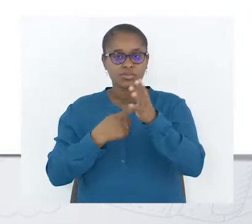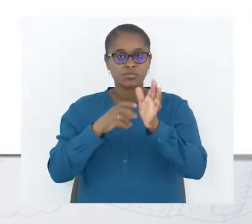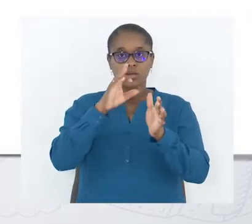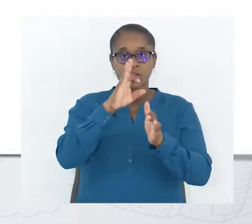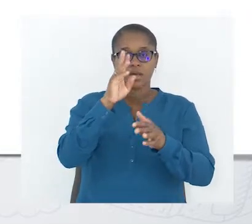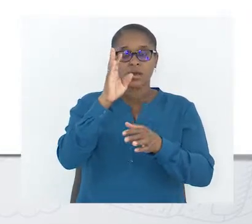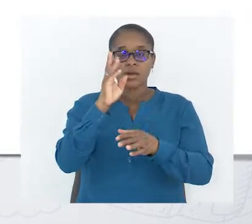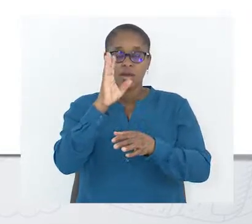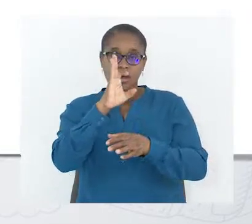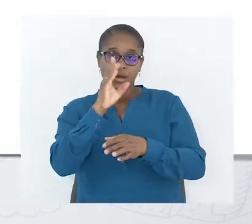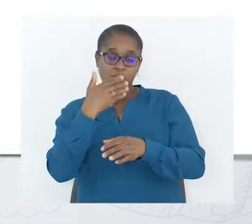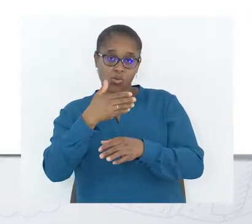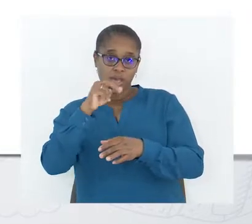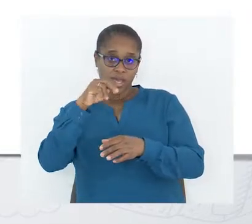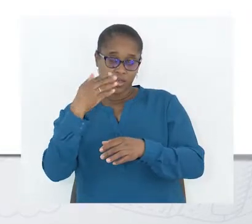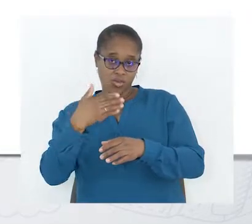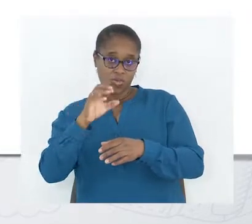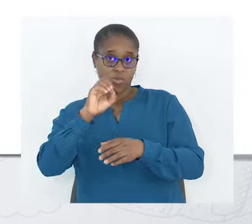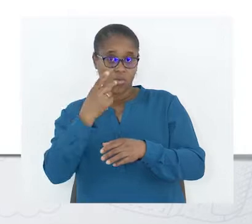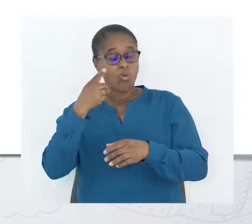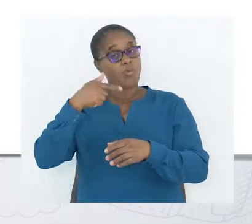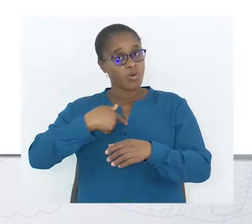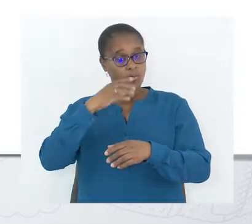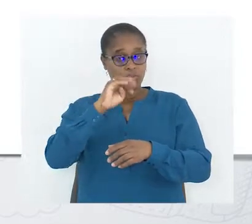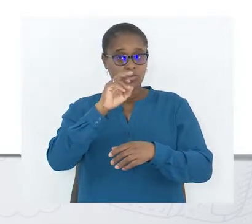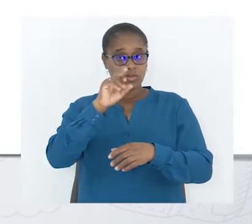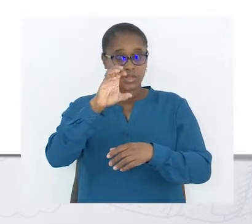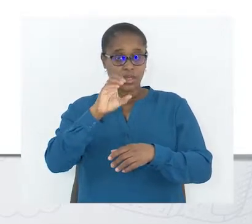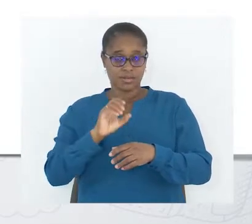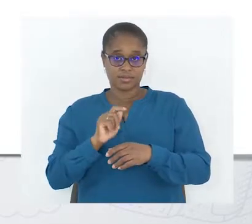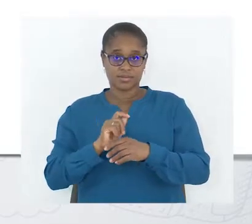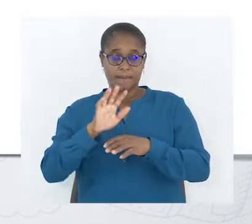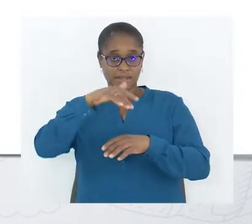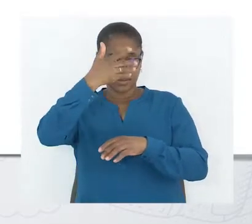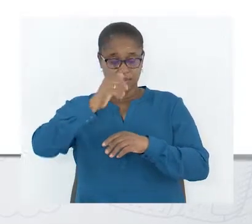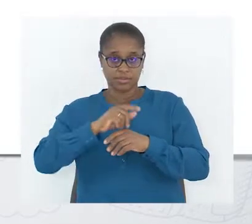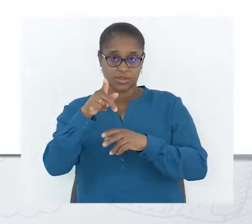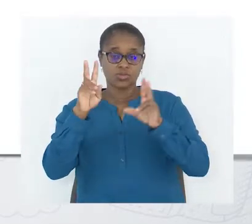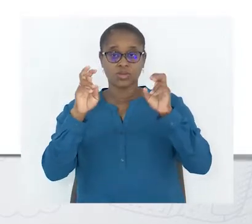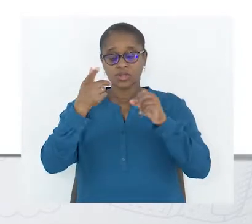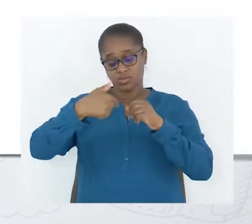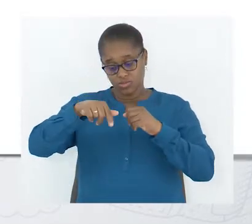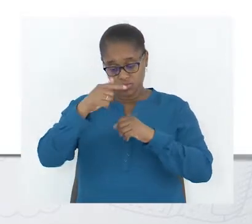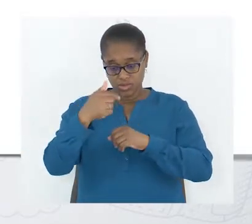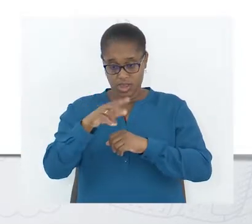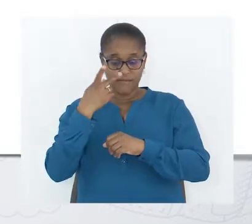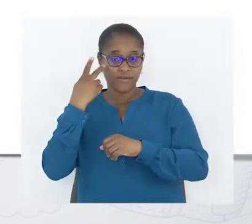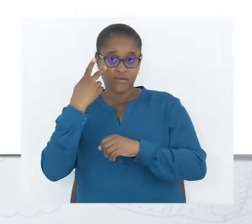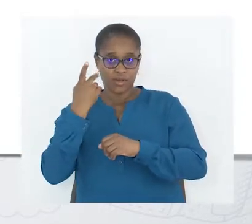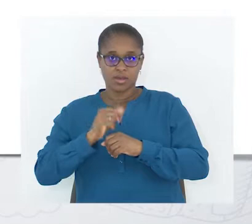H1N1 ou o próprio SARS, principalmente neste contexto em que estamos vivendo.